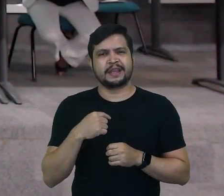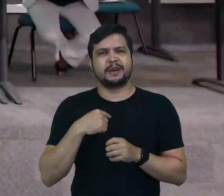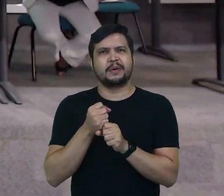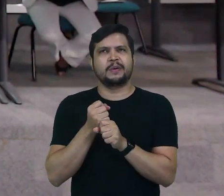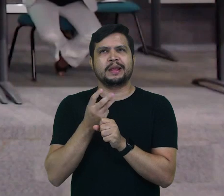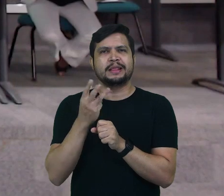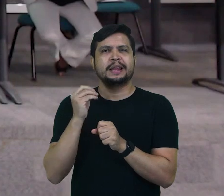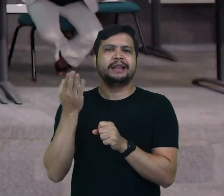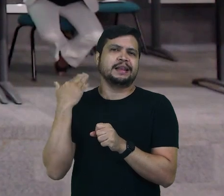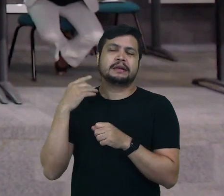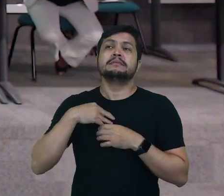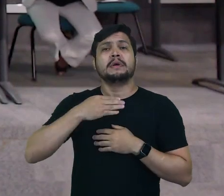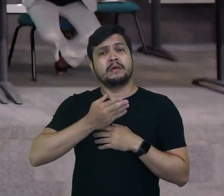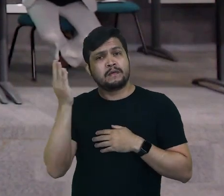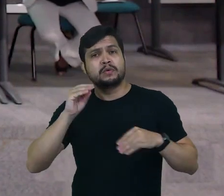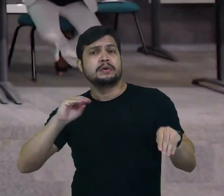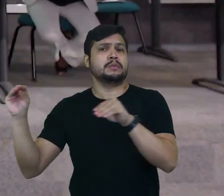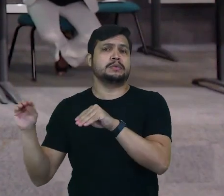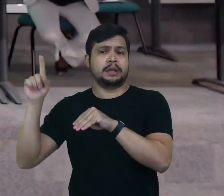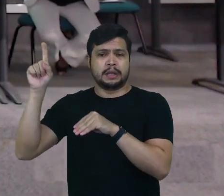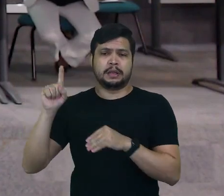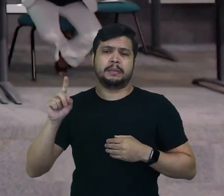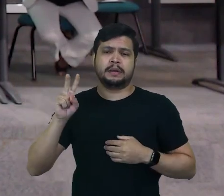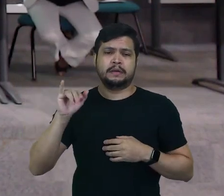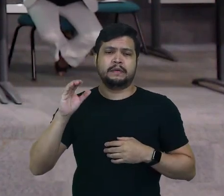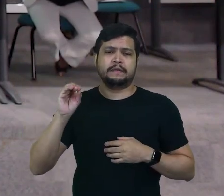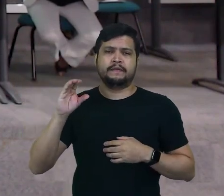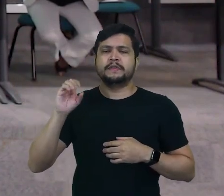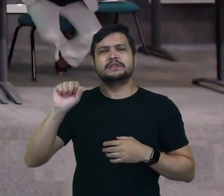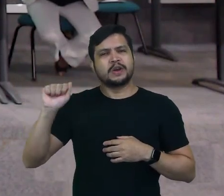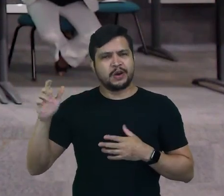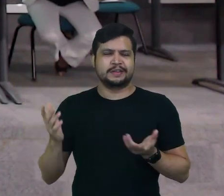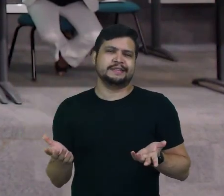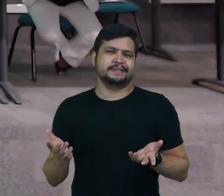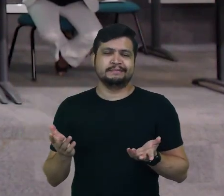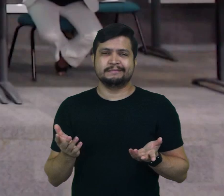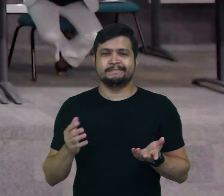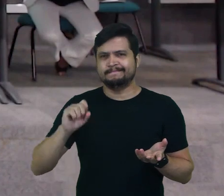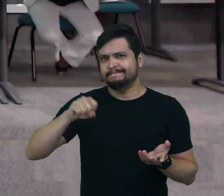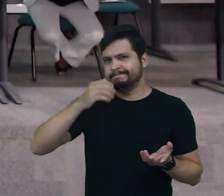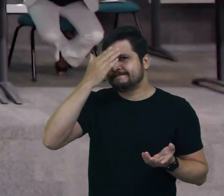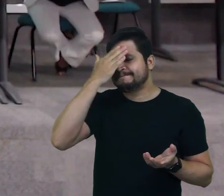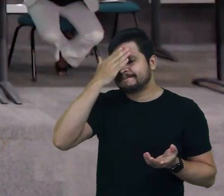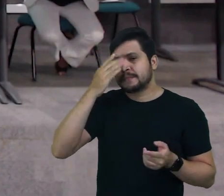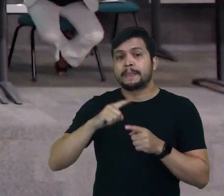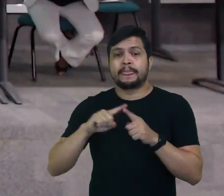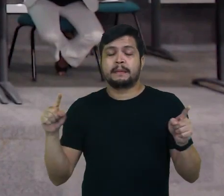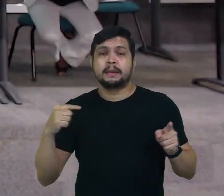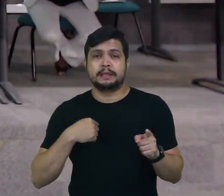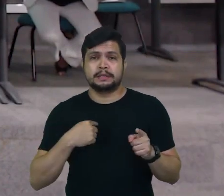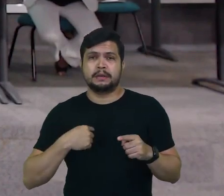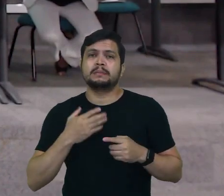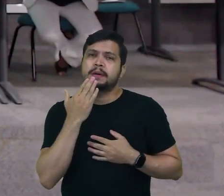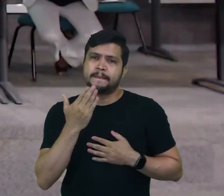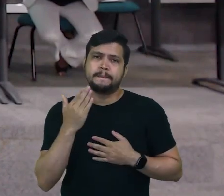ir. Eu não fui lá 30 anos atrás, lá para Viçosa, que ninguém dizia que eu ia. É um nicho, é uma possibilidade. Agora, eu sempre, assim, eu